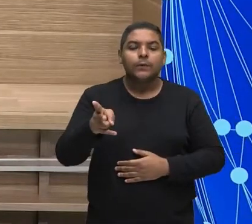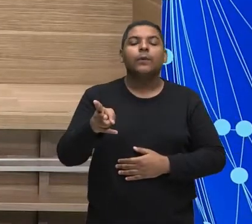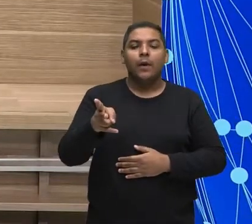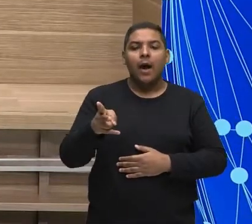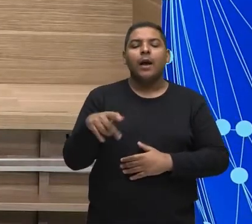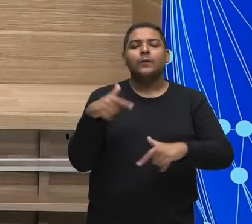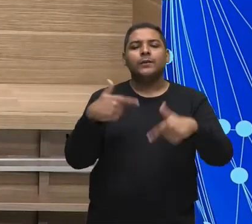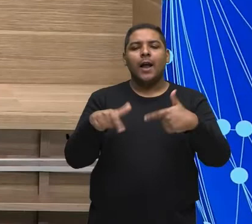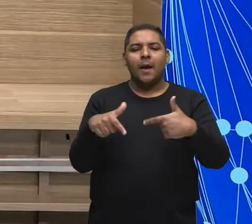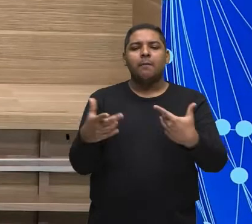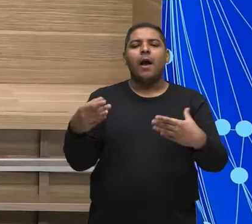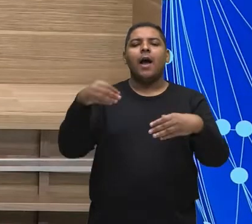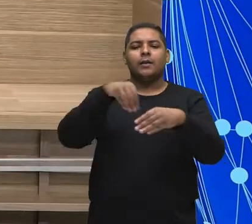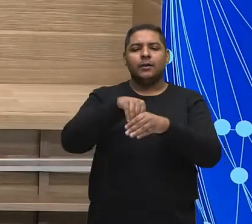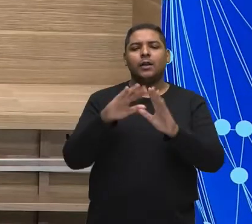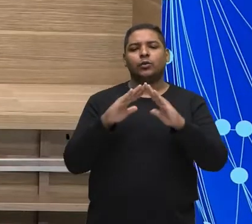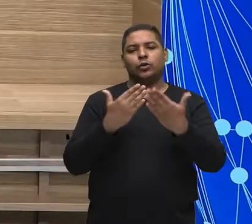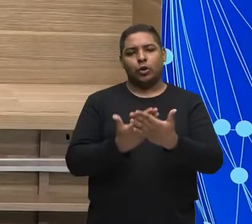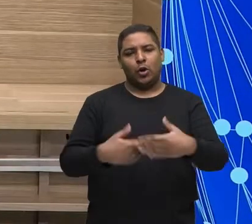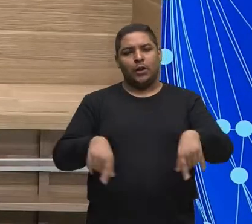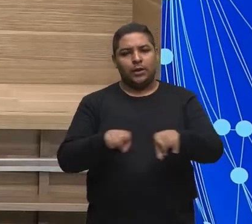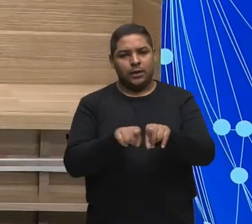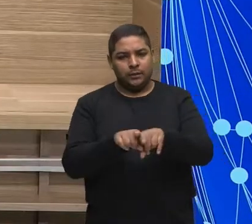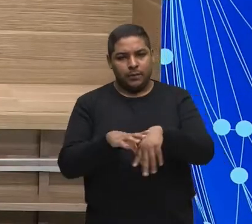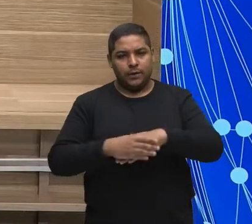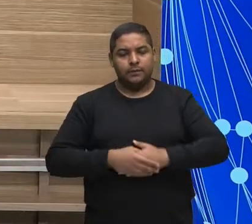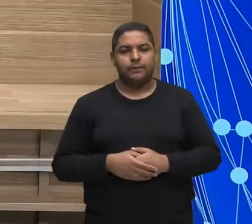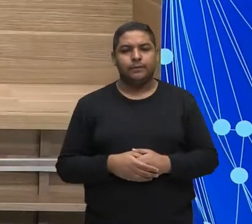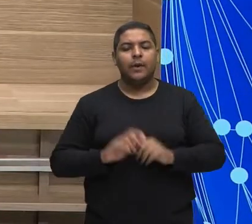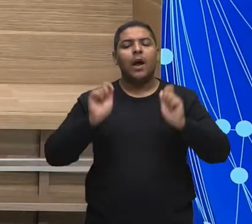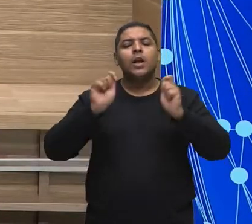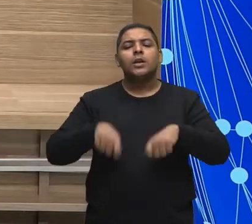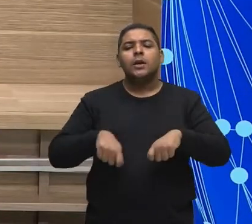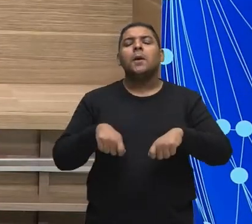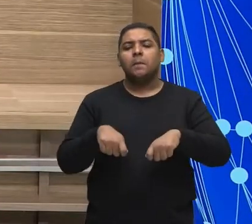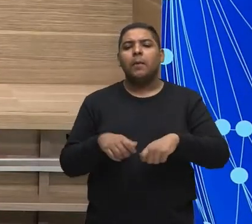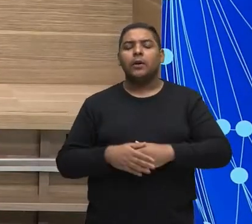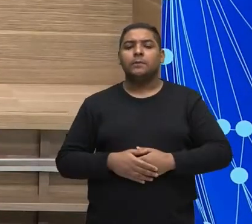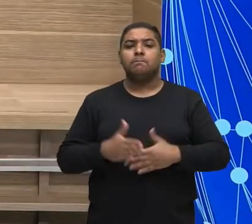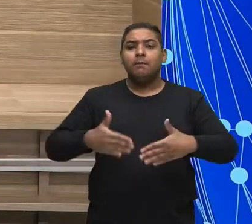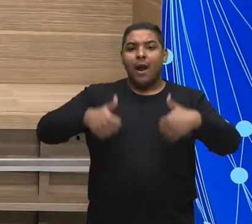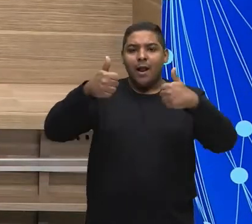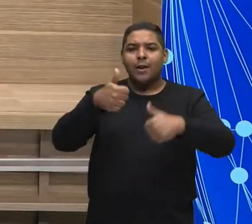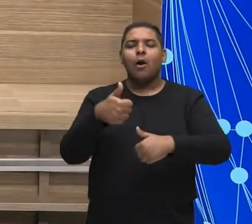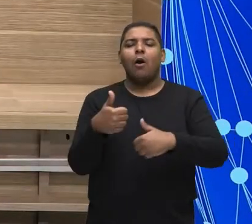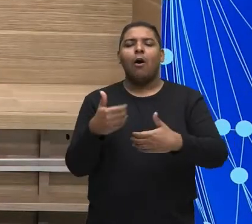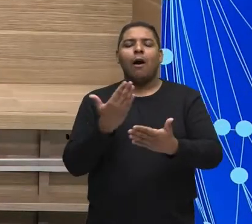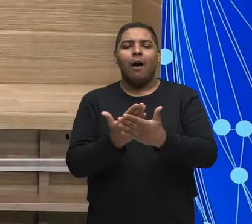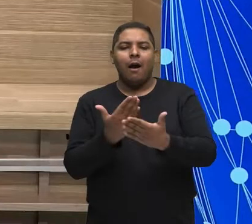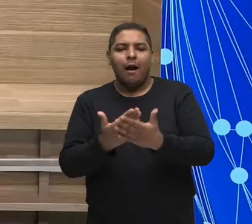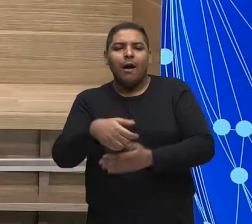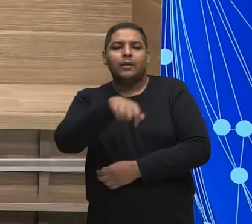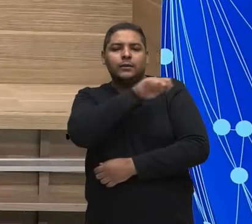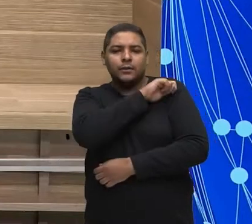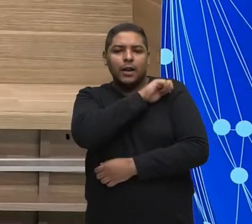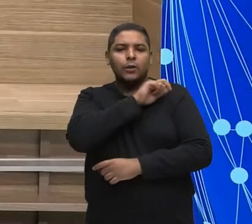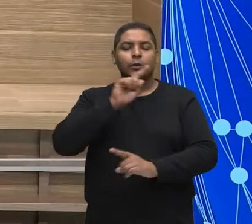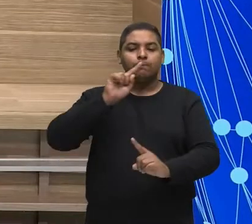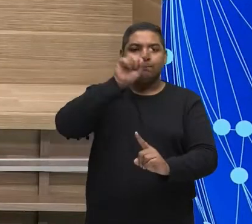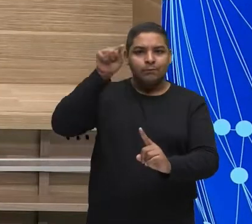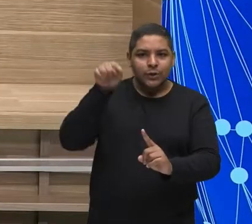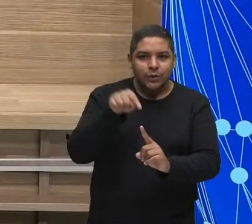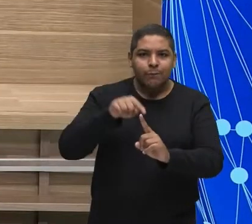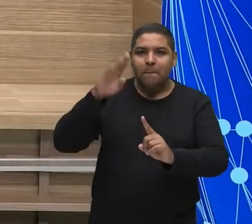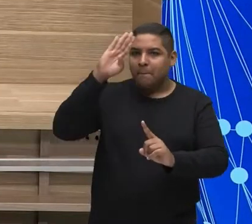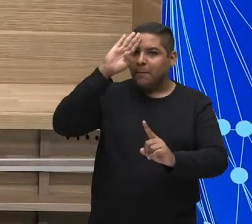nossa jornada na nossa escola, para que a gente possa fazer a melhor aula para o nosso aluno, que é o público-alvo aí, a